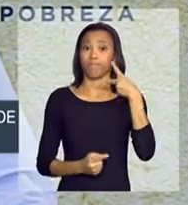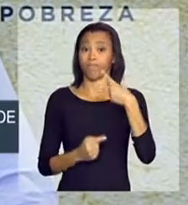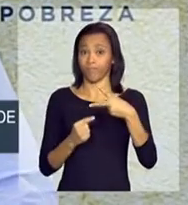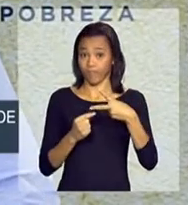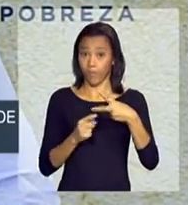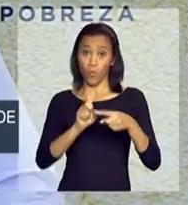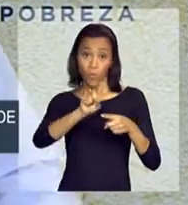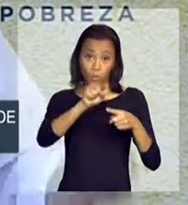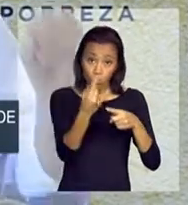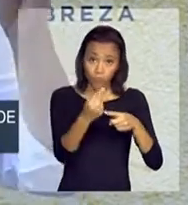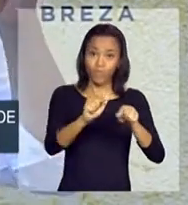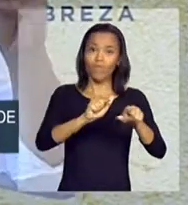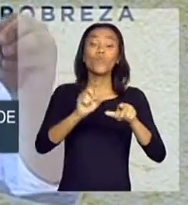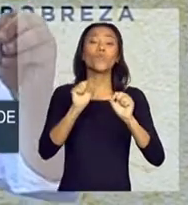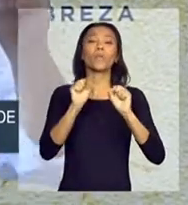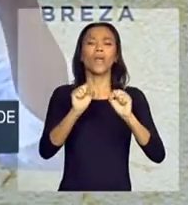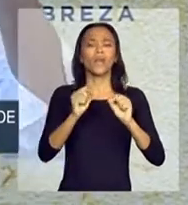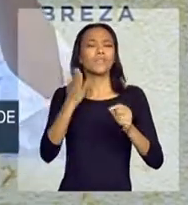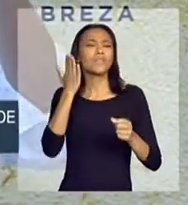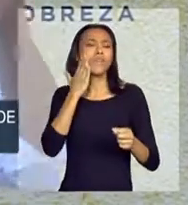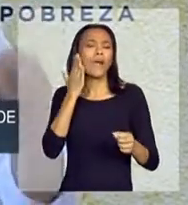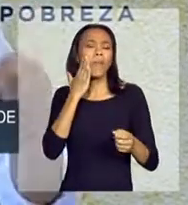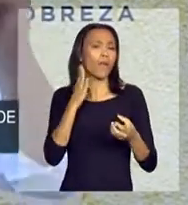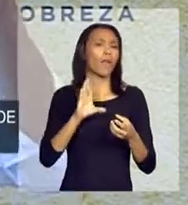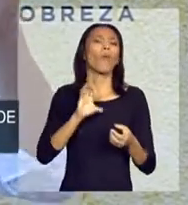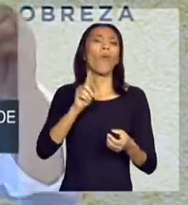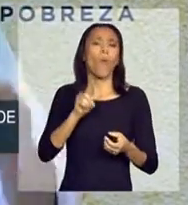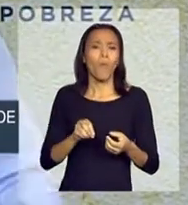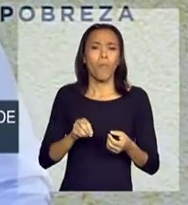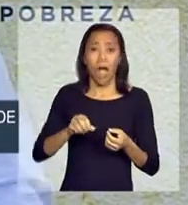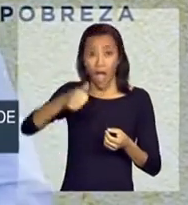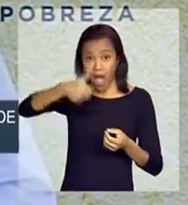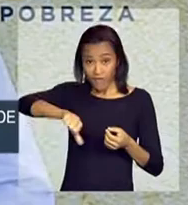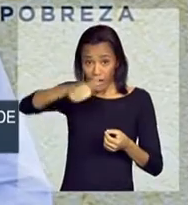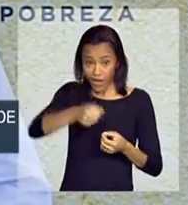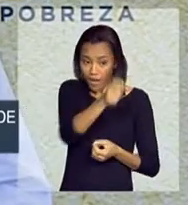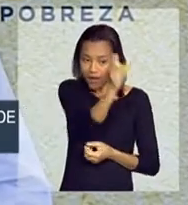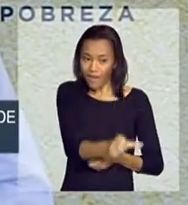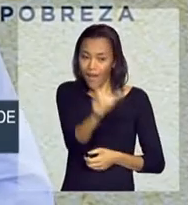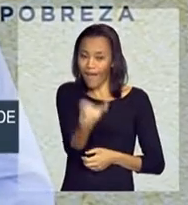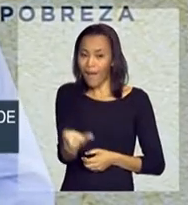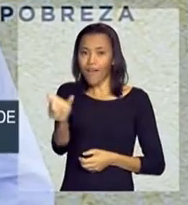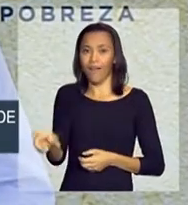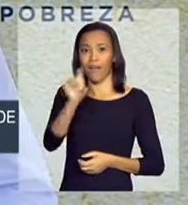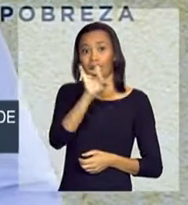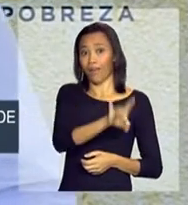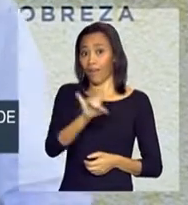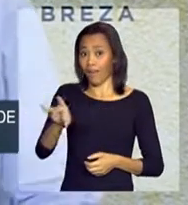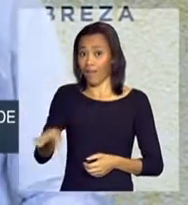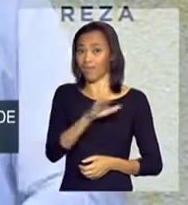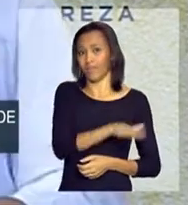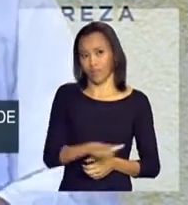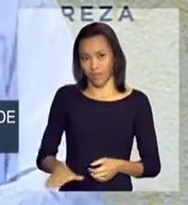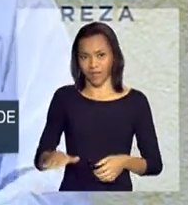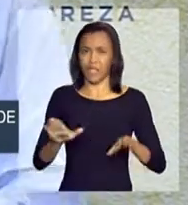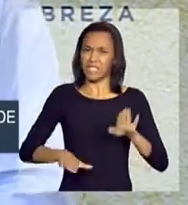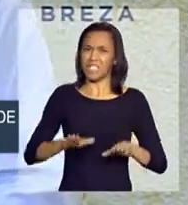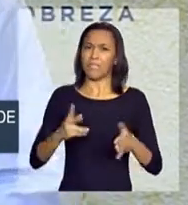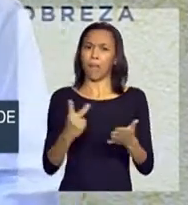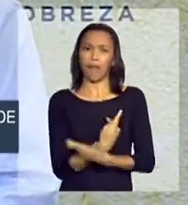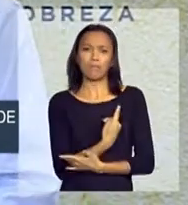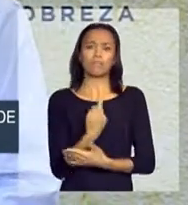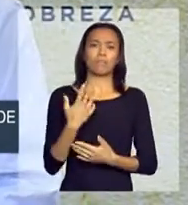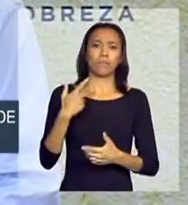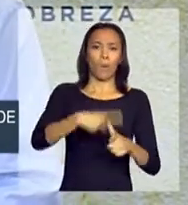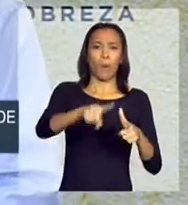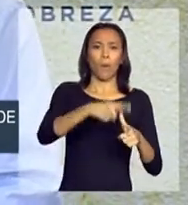ações uma é poder avaliar cada uma das nossas crianças porque às vezes tem problema de